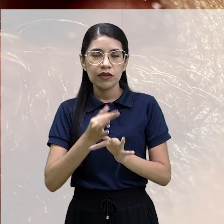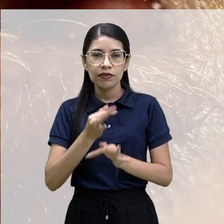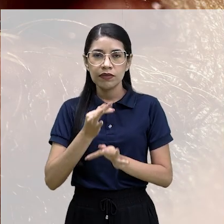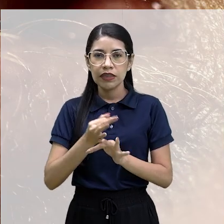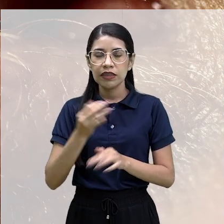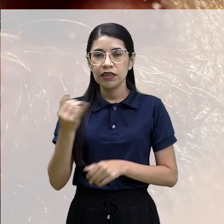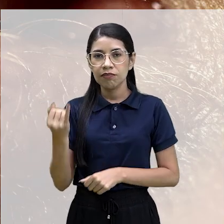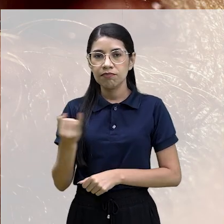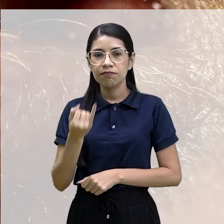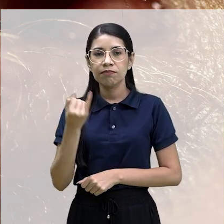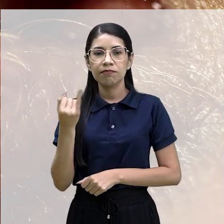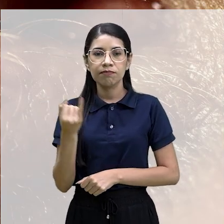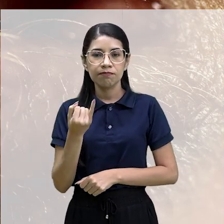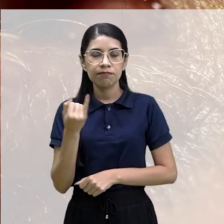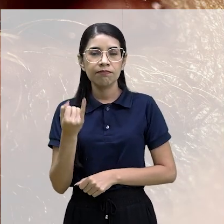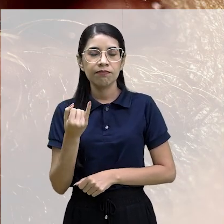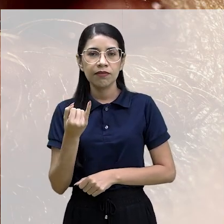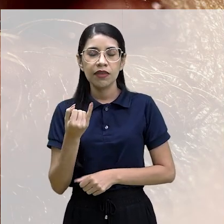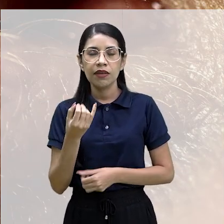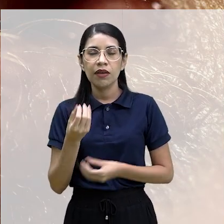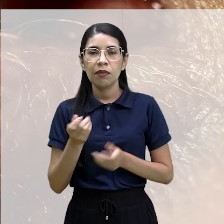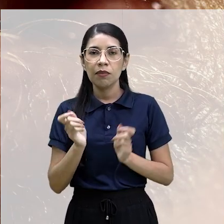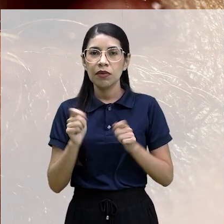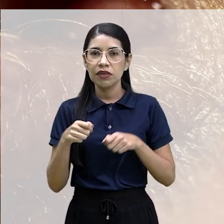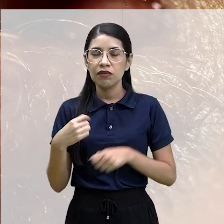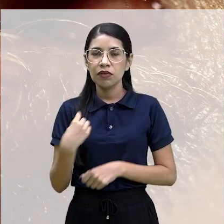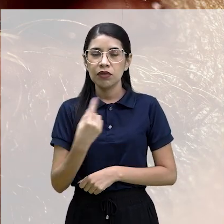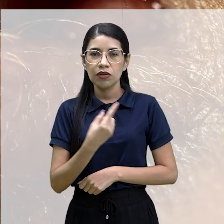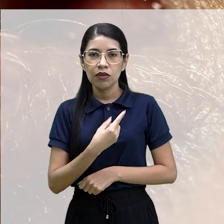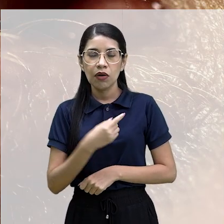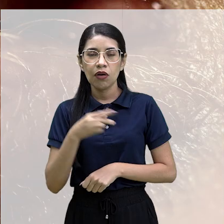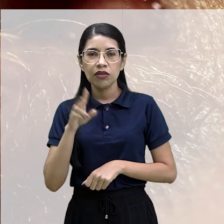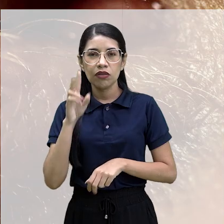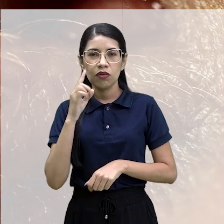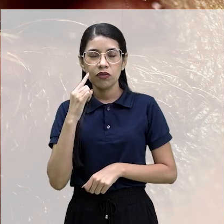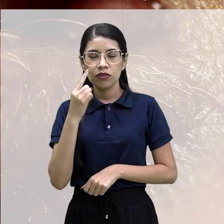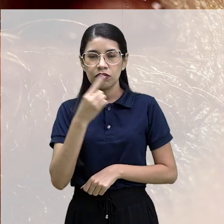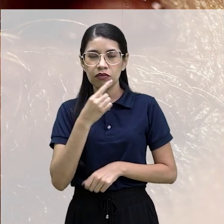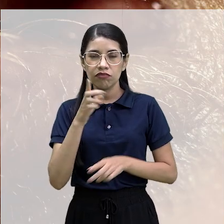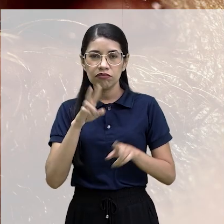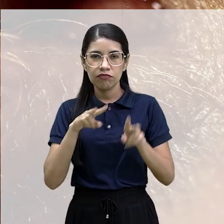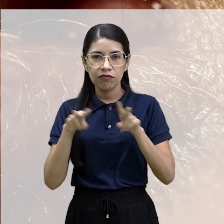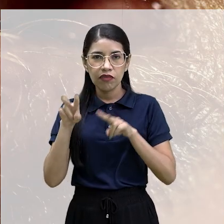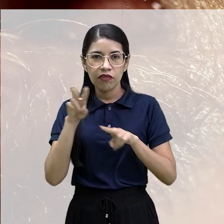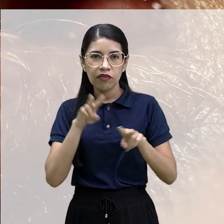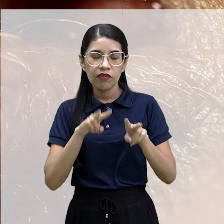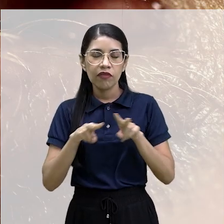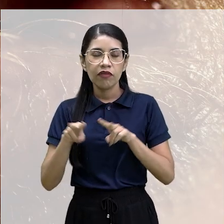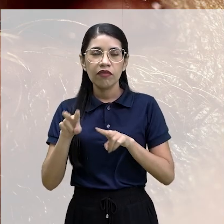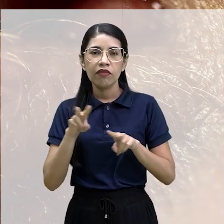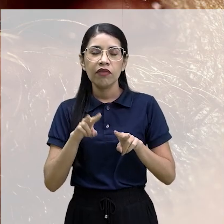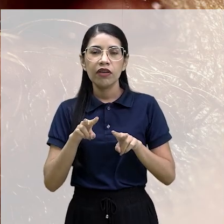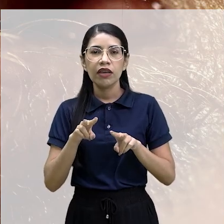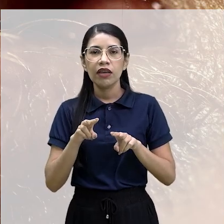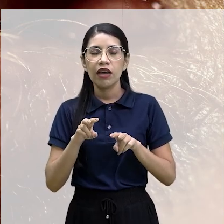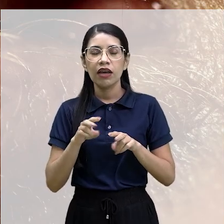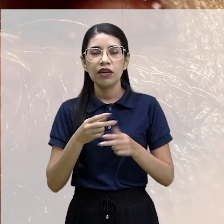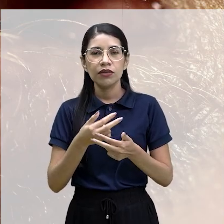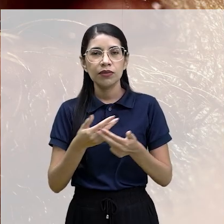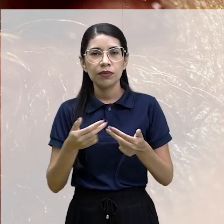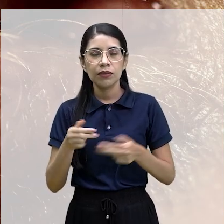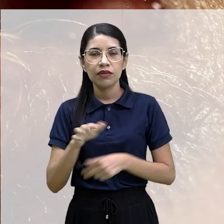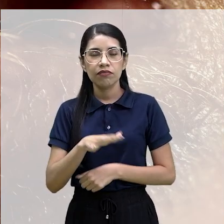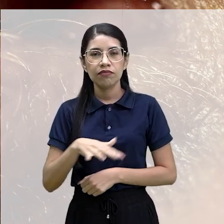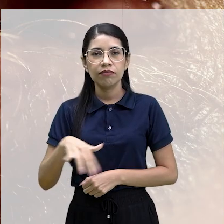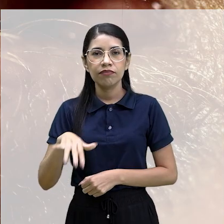é importante para que nós, os nossos olhos, e ele permite que enxerguemos o